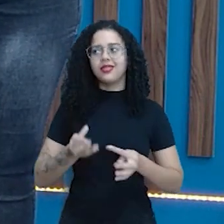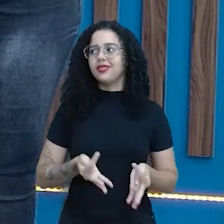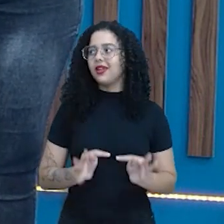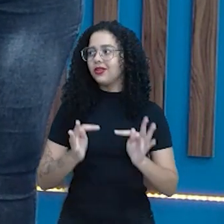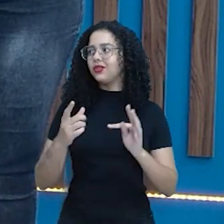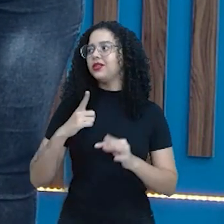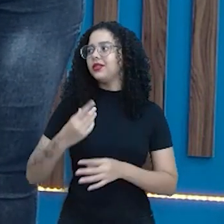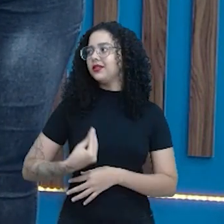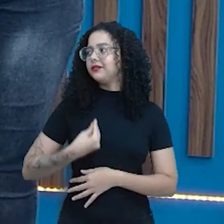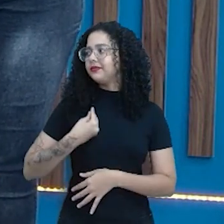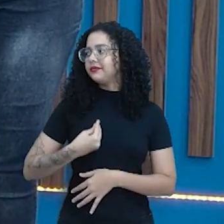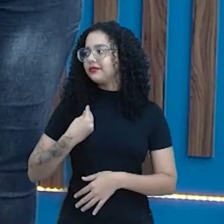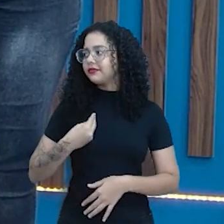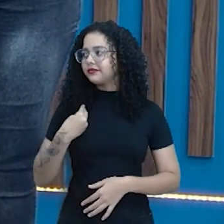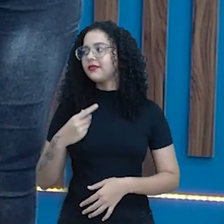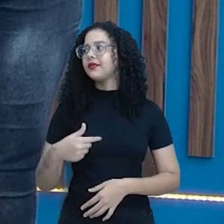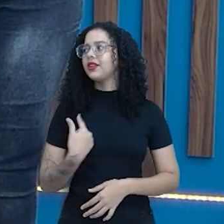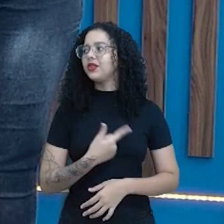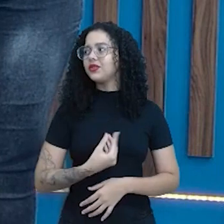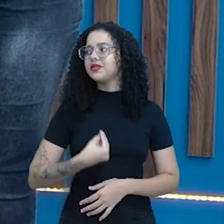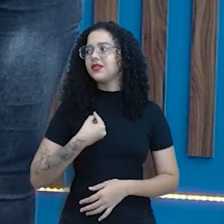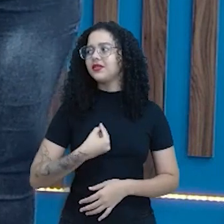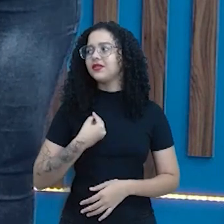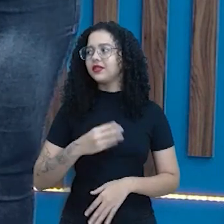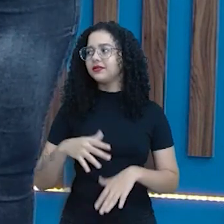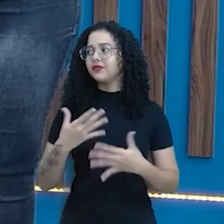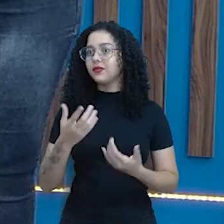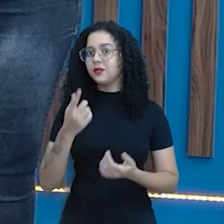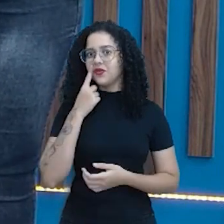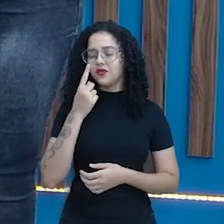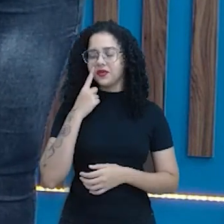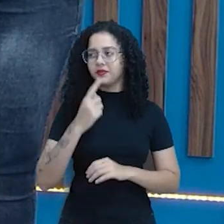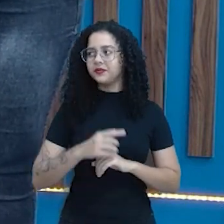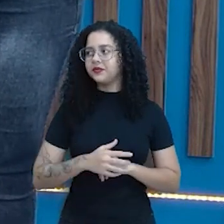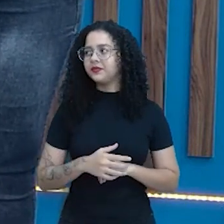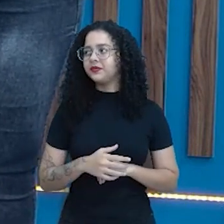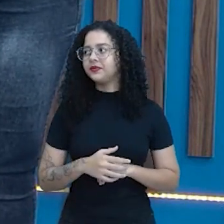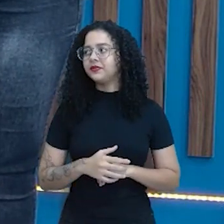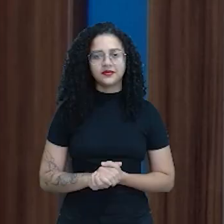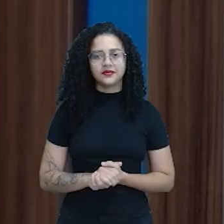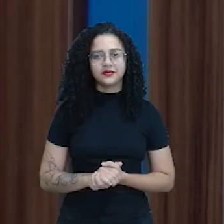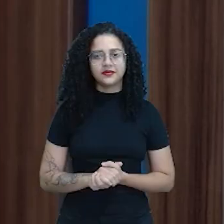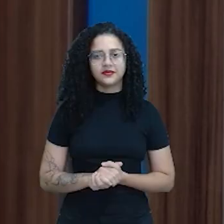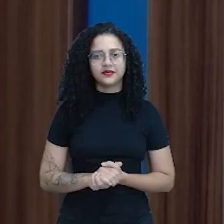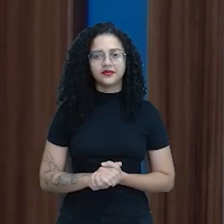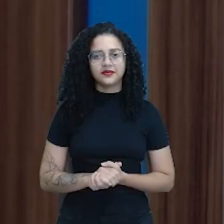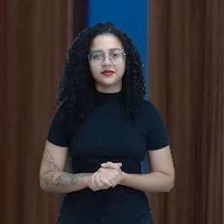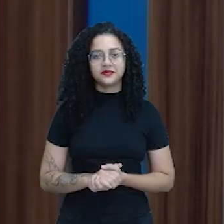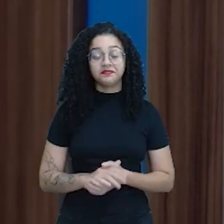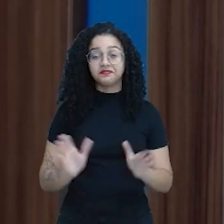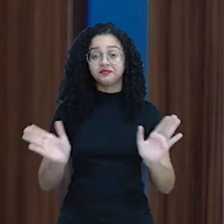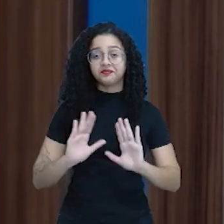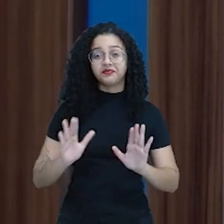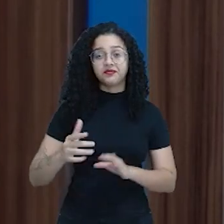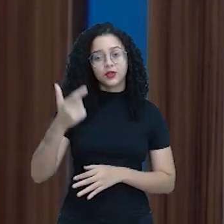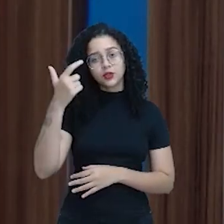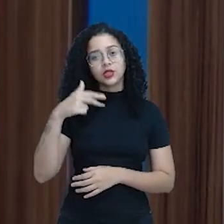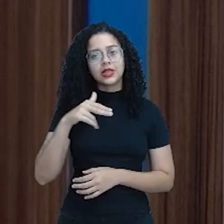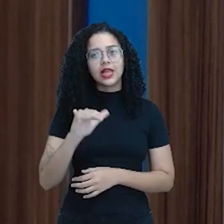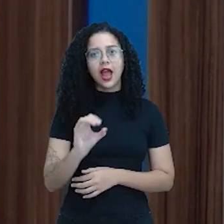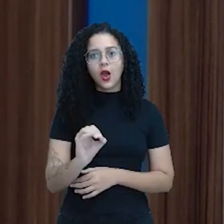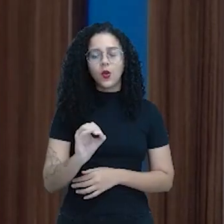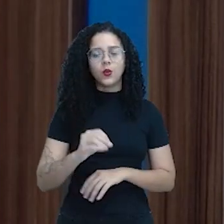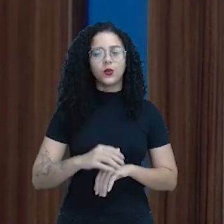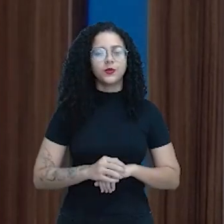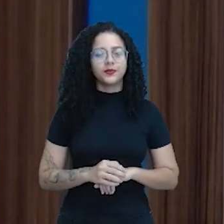presente aí na nossa vida. E aí, vamos ver? Vamos ver? Então vamos lá. Olá, eu sou o Nau